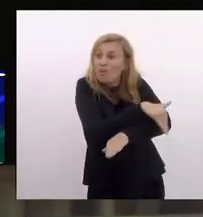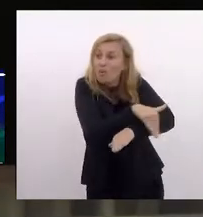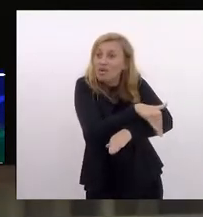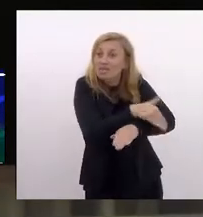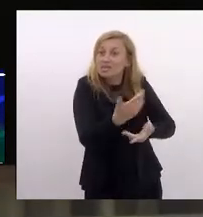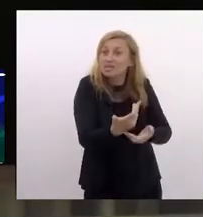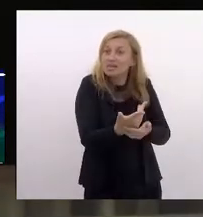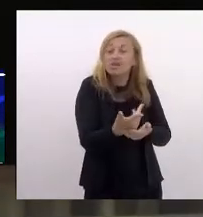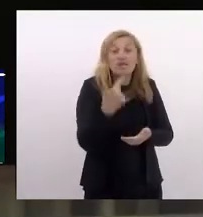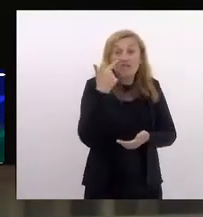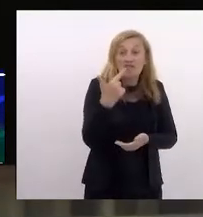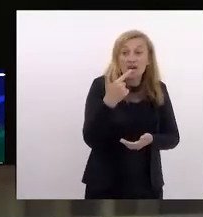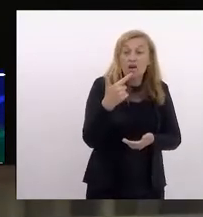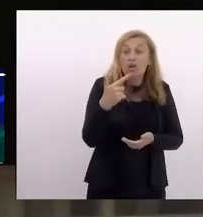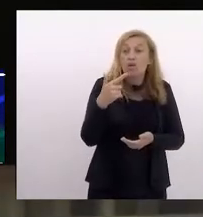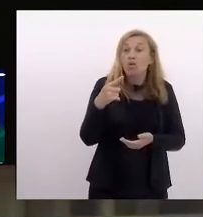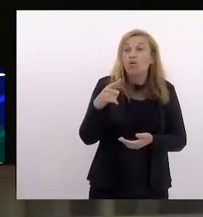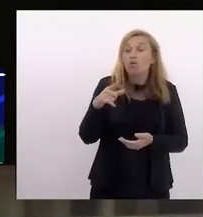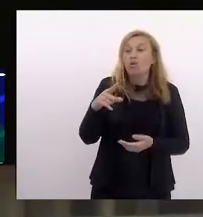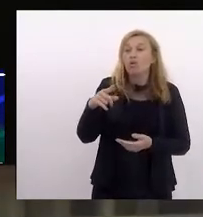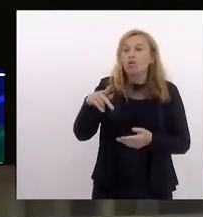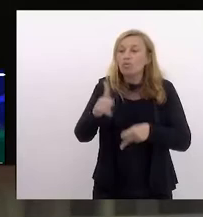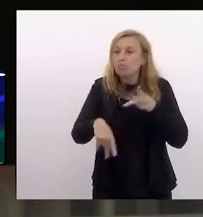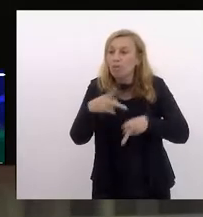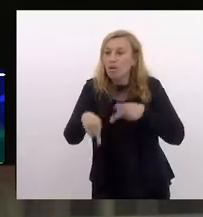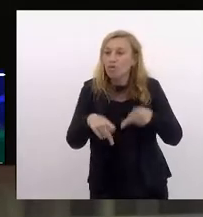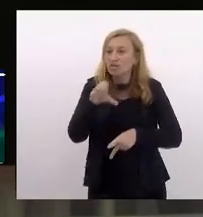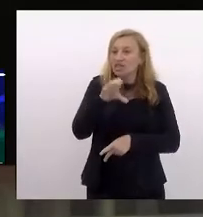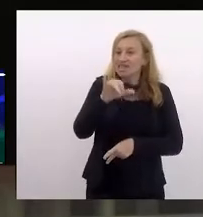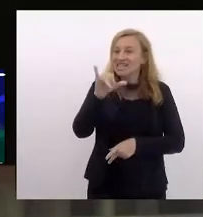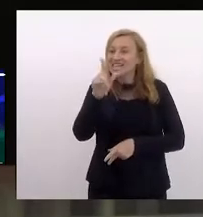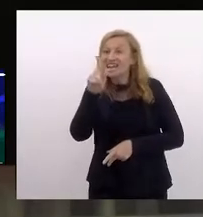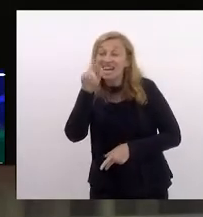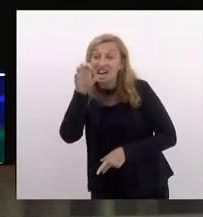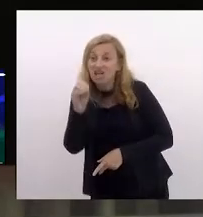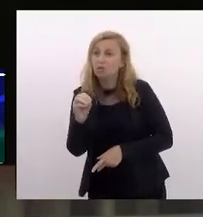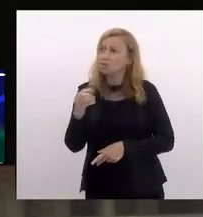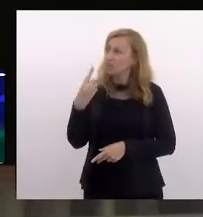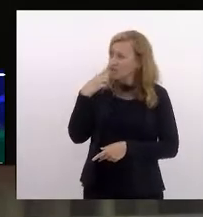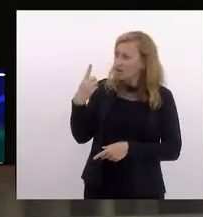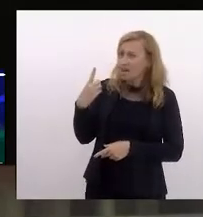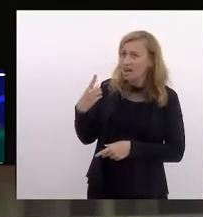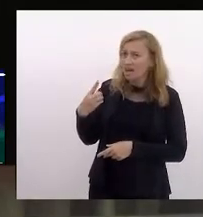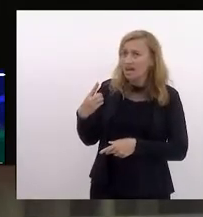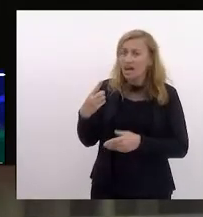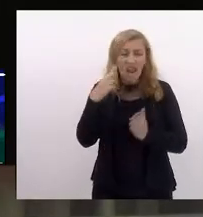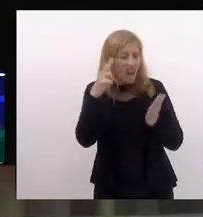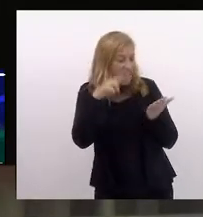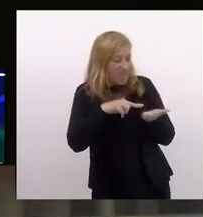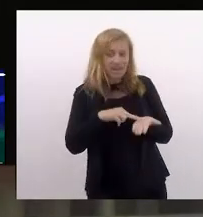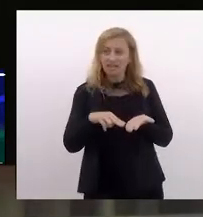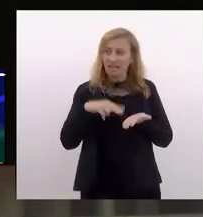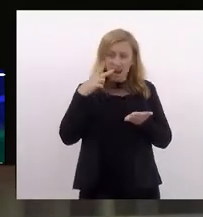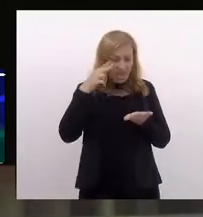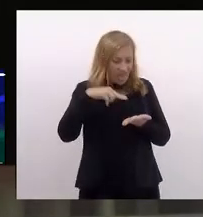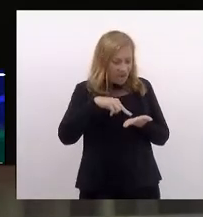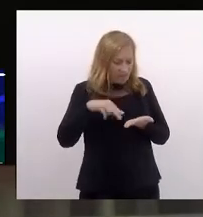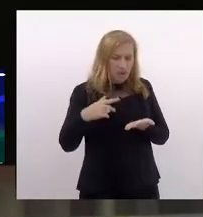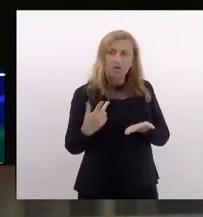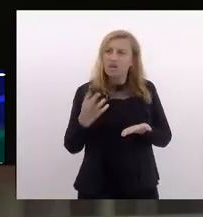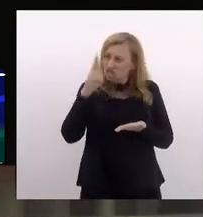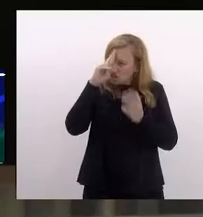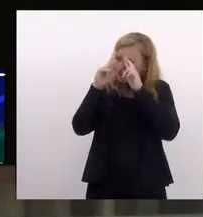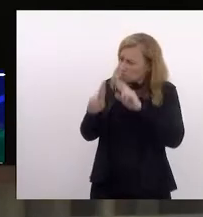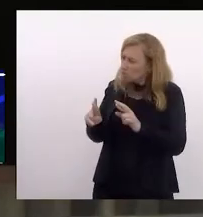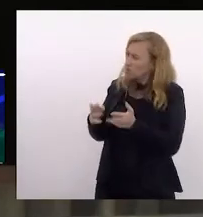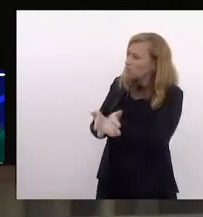Você viu o povo cigano por exemplo quantas vezes Todos nós somos abordados por eles têm um tanto de na nossa mão e a